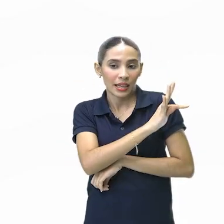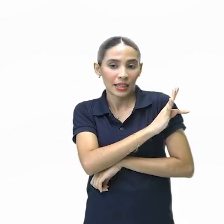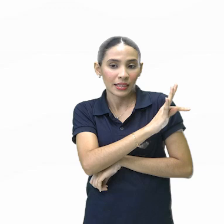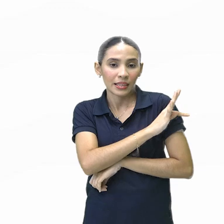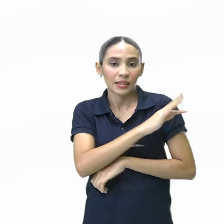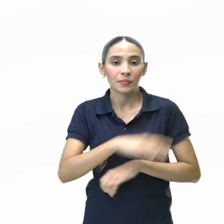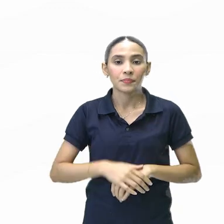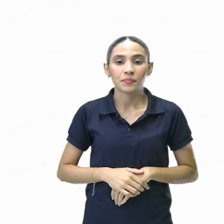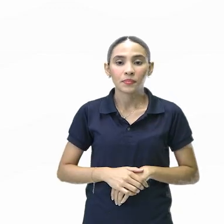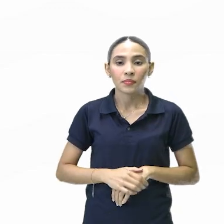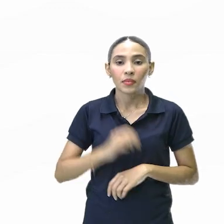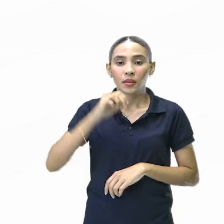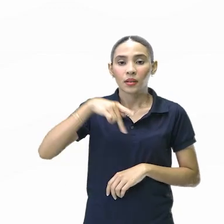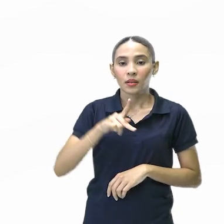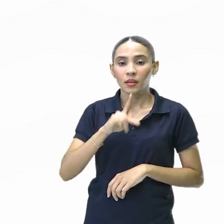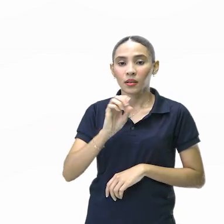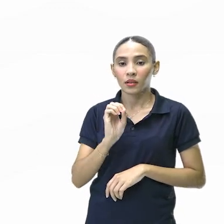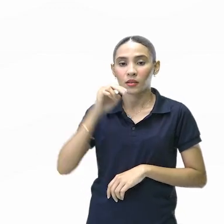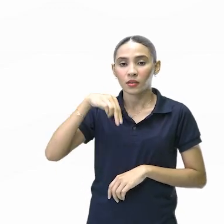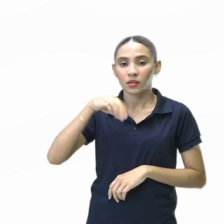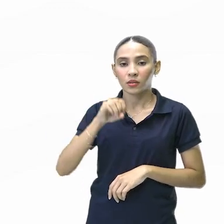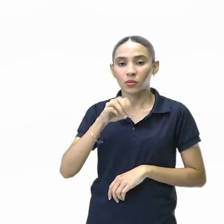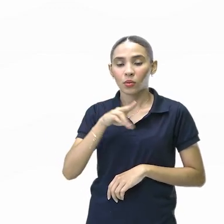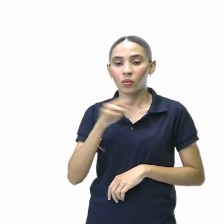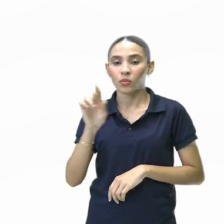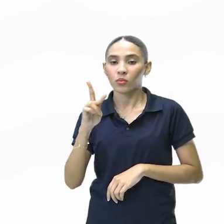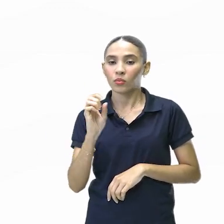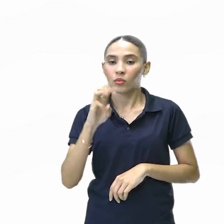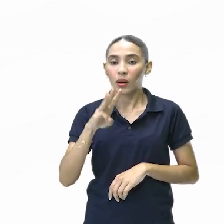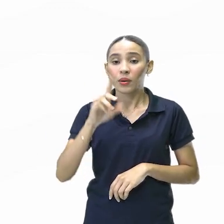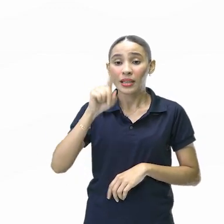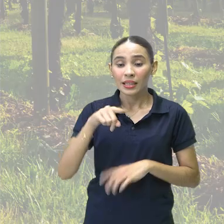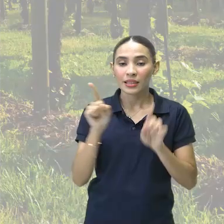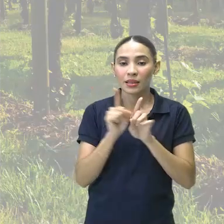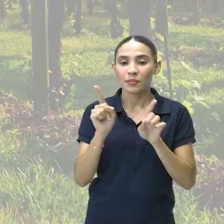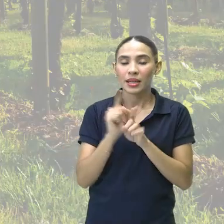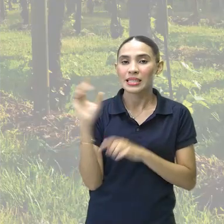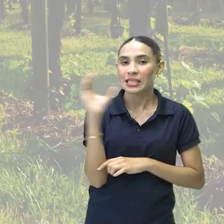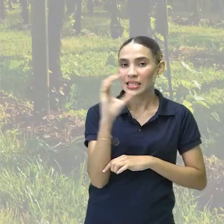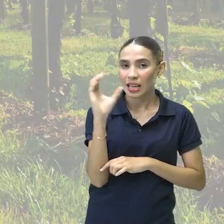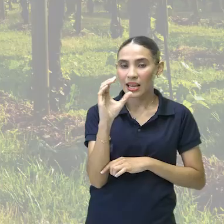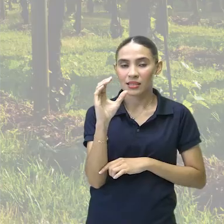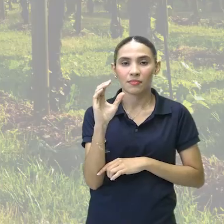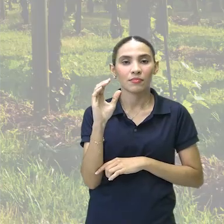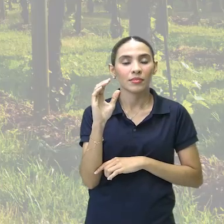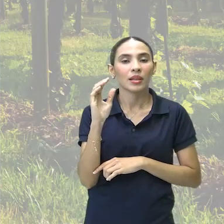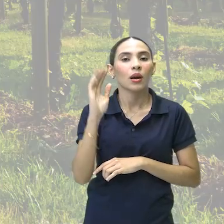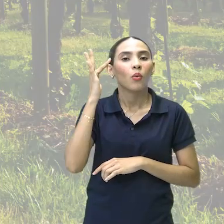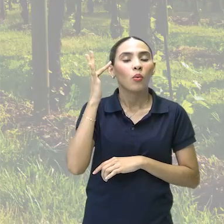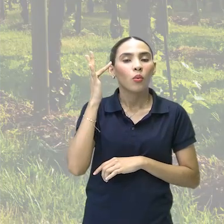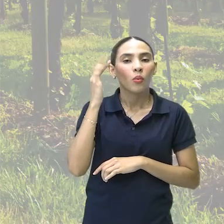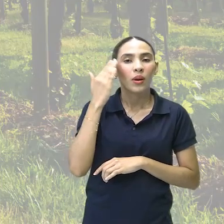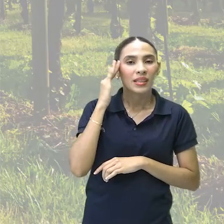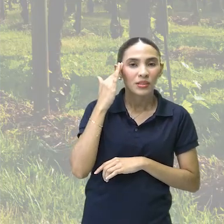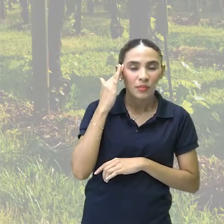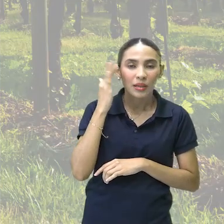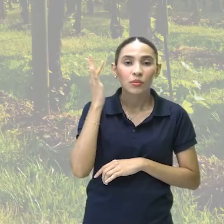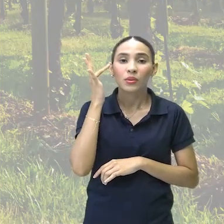que é o know-how, e ciência, que é o entendimento teórico. Então, essa relação